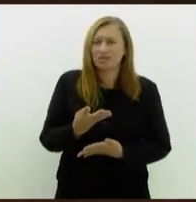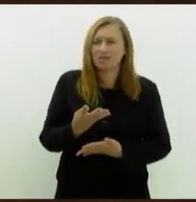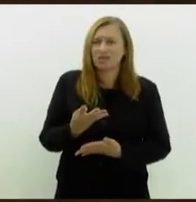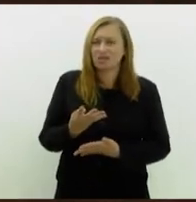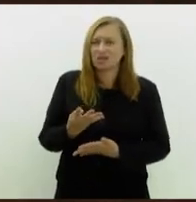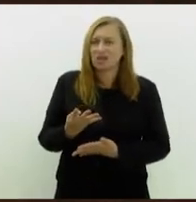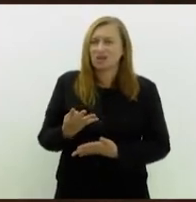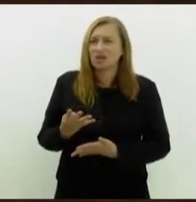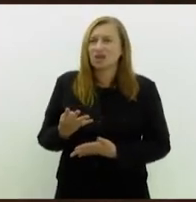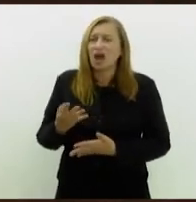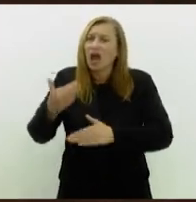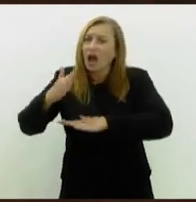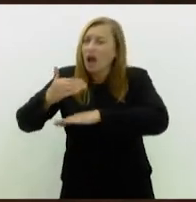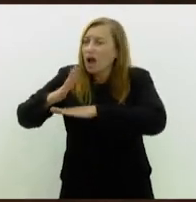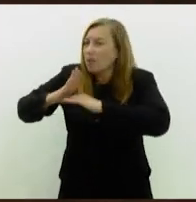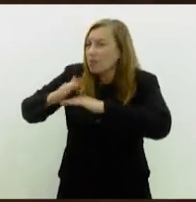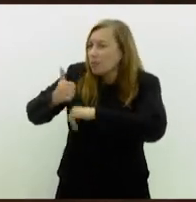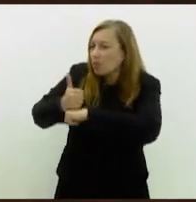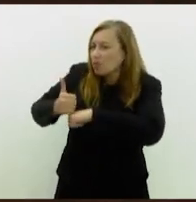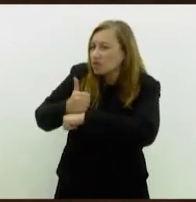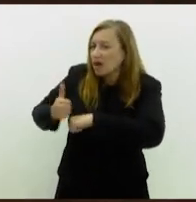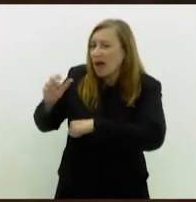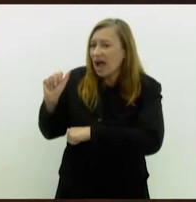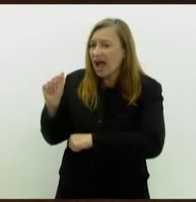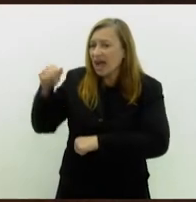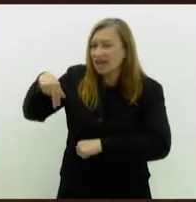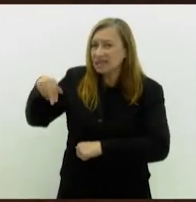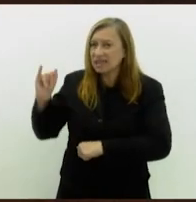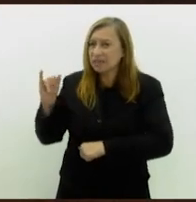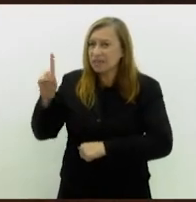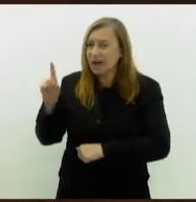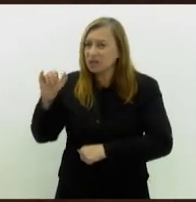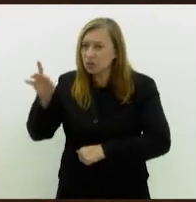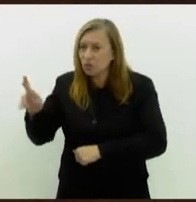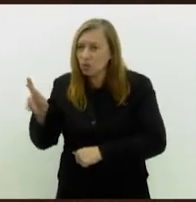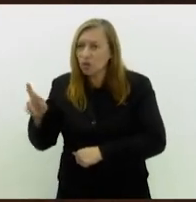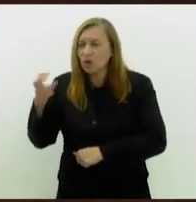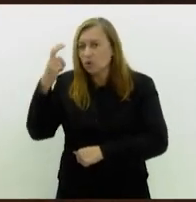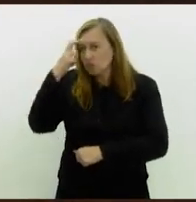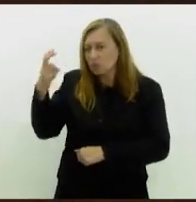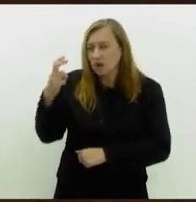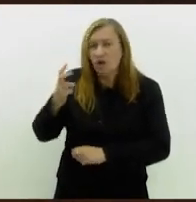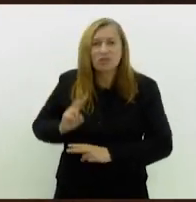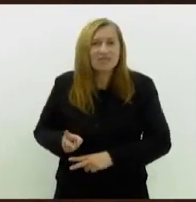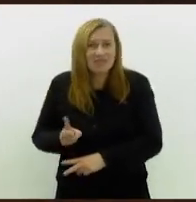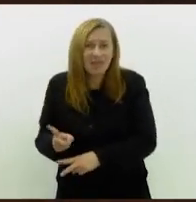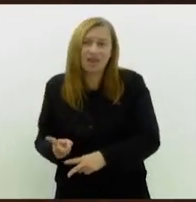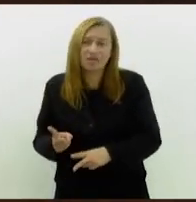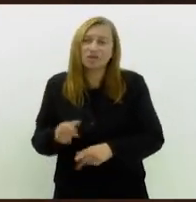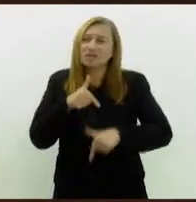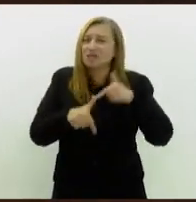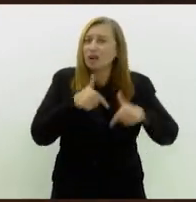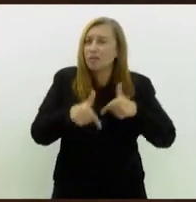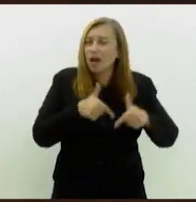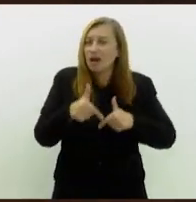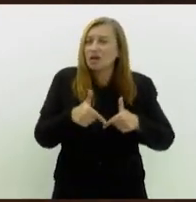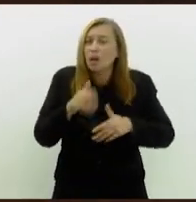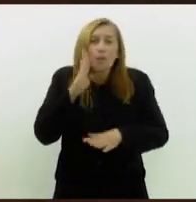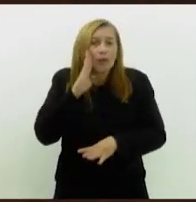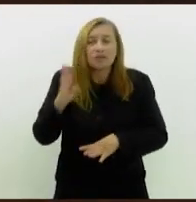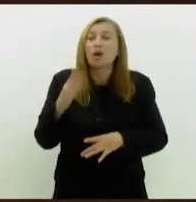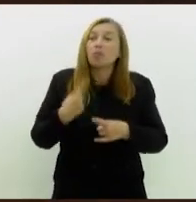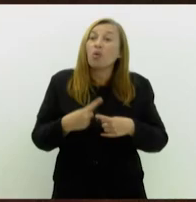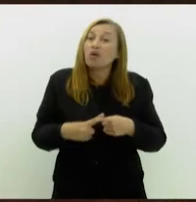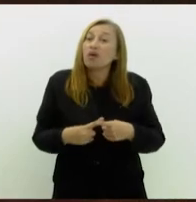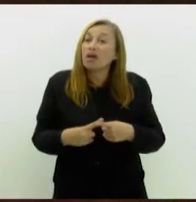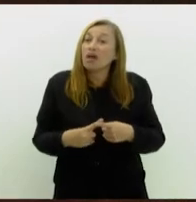o cargo a profissão de animador cultural essas pessoas que trabalharam desde sempre nesse trabalho tão fundamental porque é